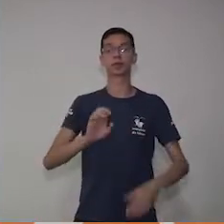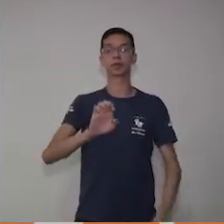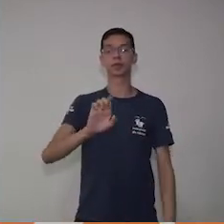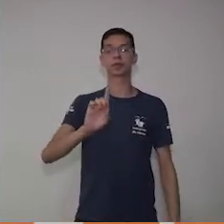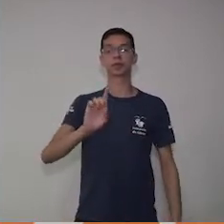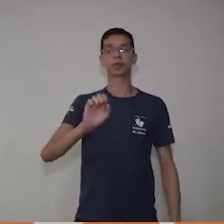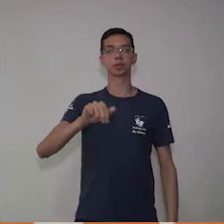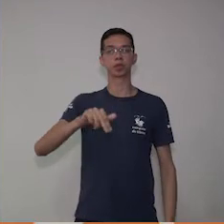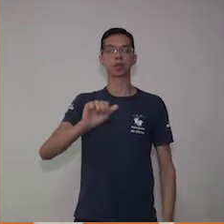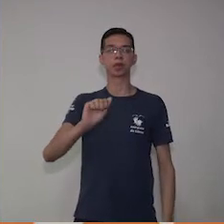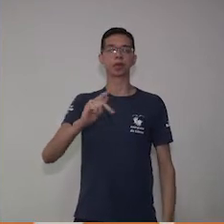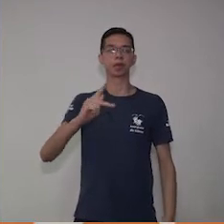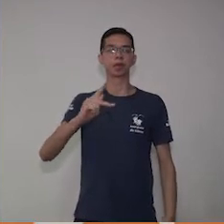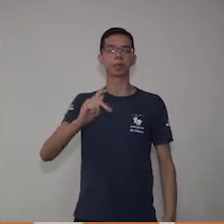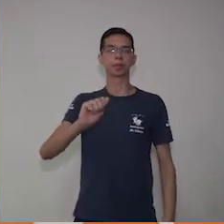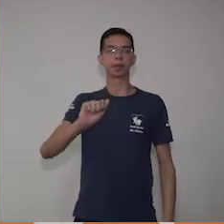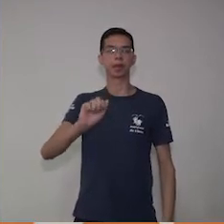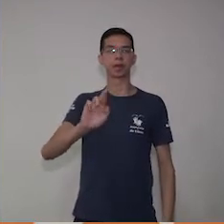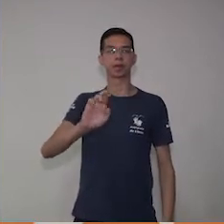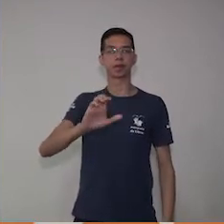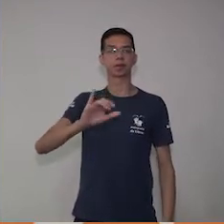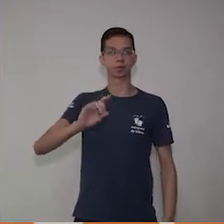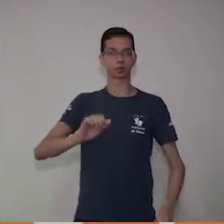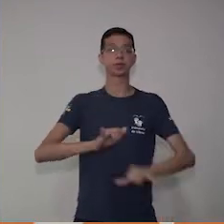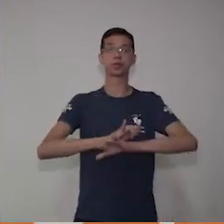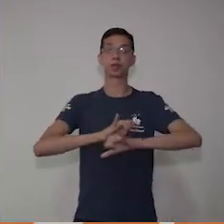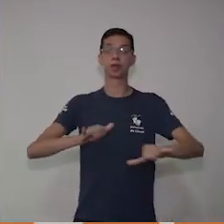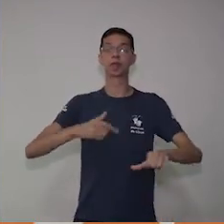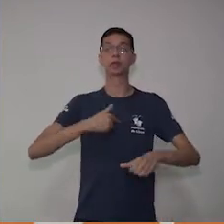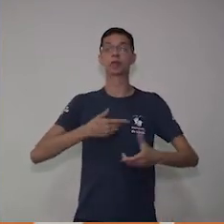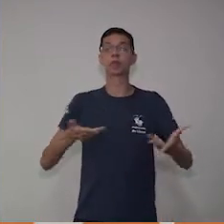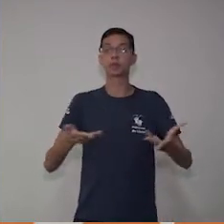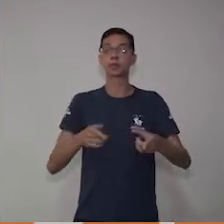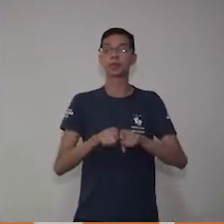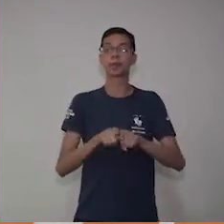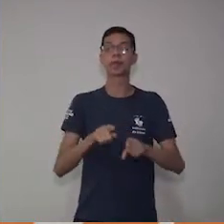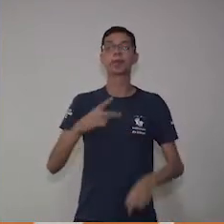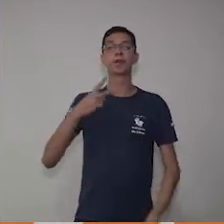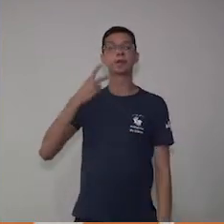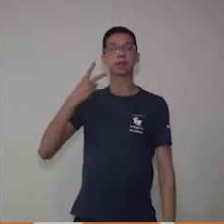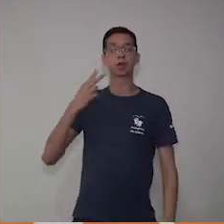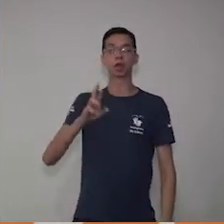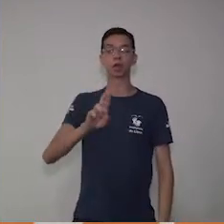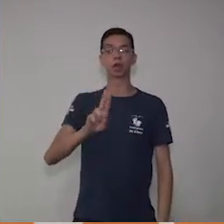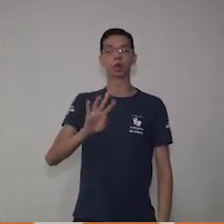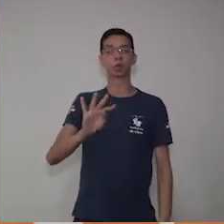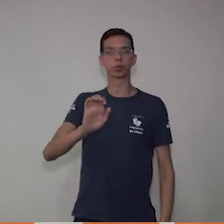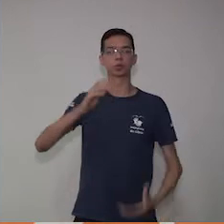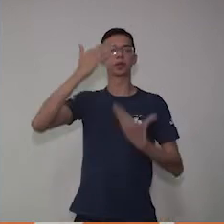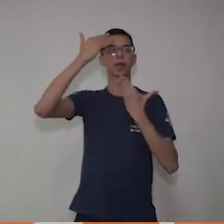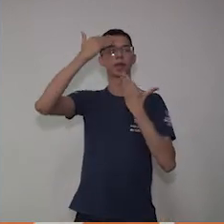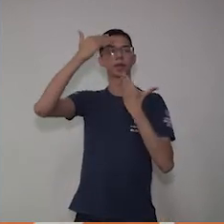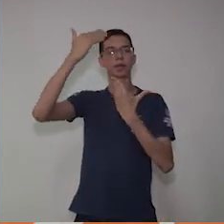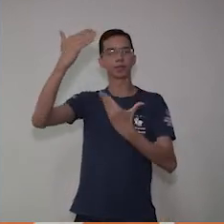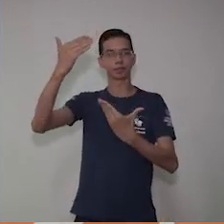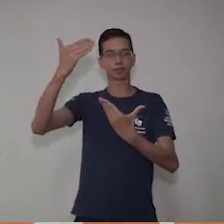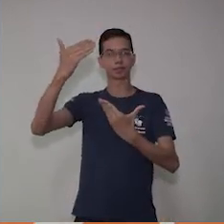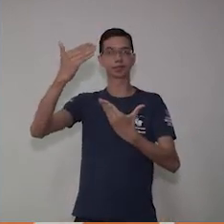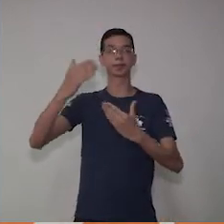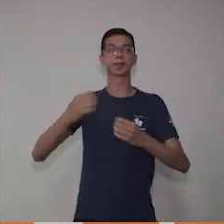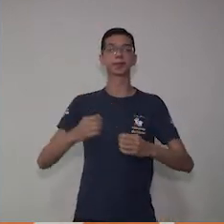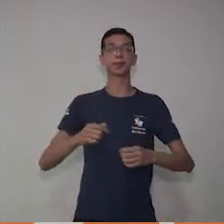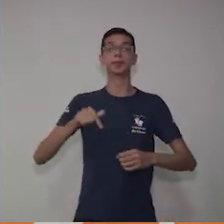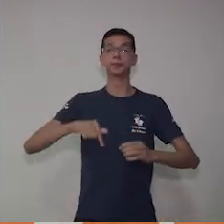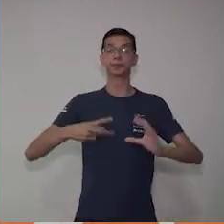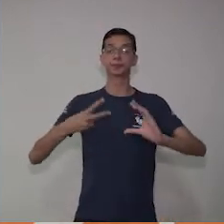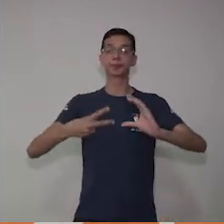eu queria, aproveitando aqui a presença da vereadora Ruth Costa, agradecer à Câmara